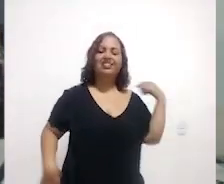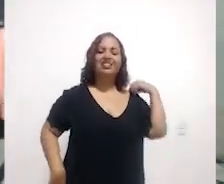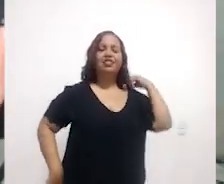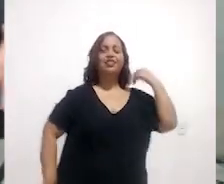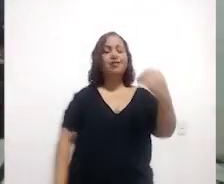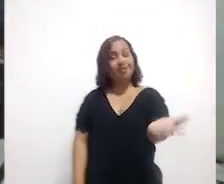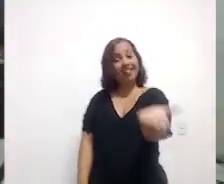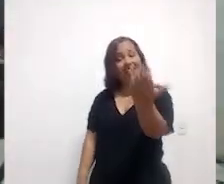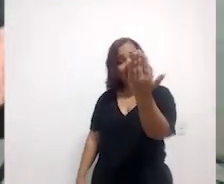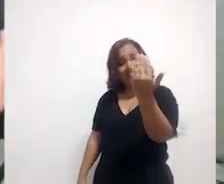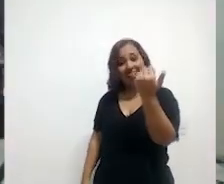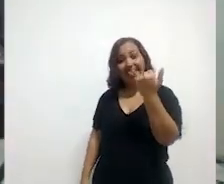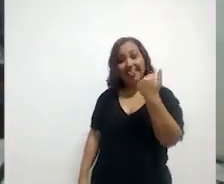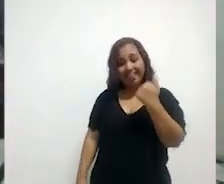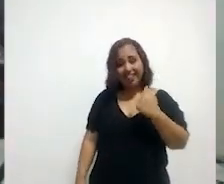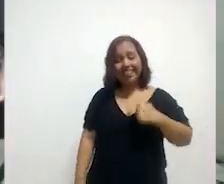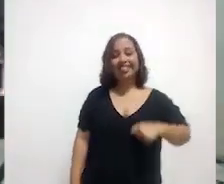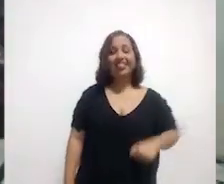vem.